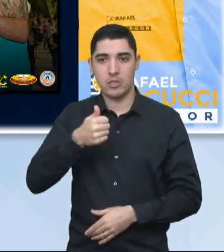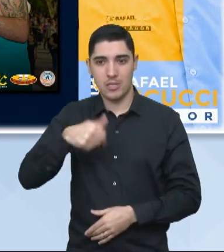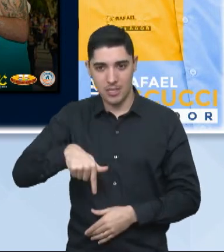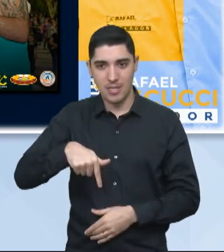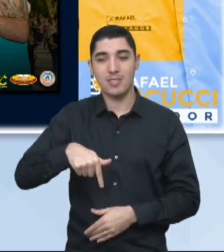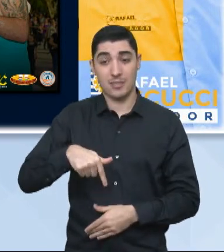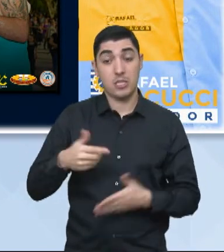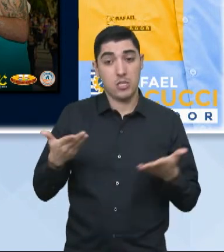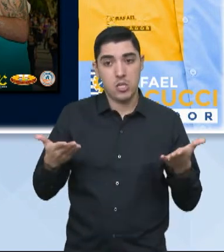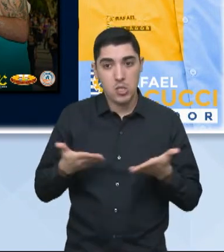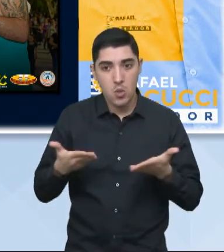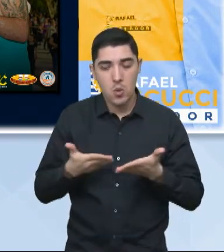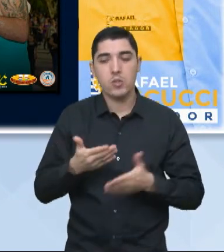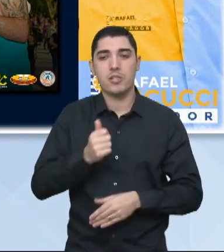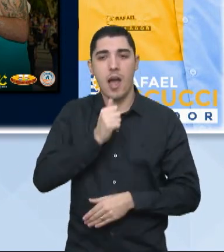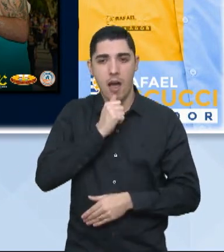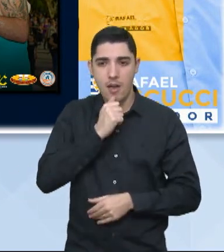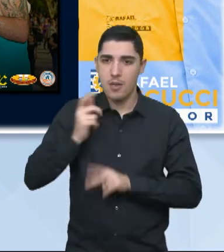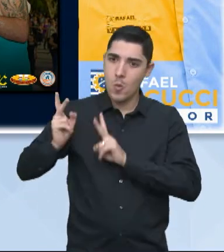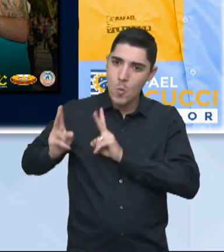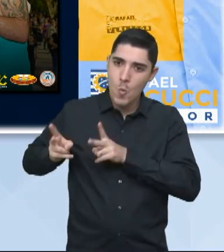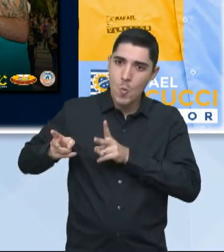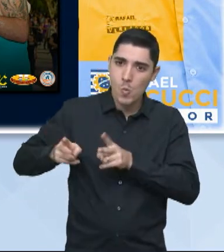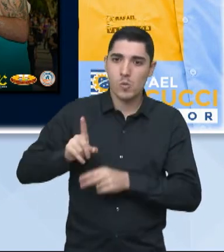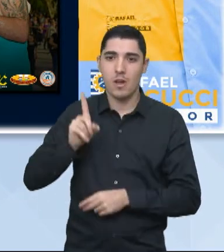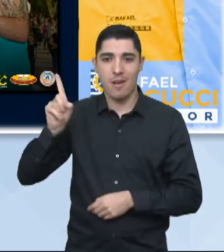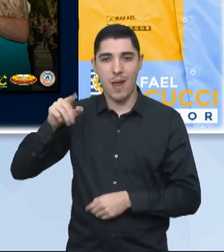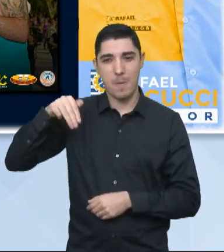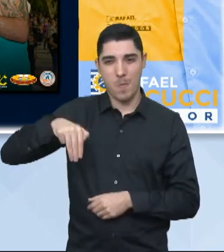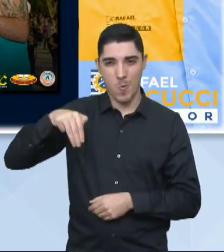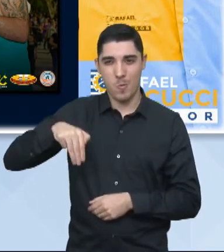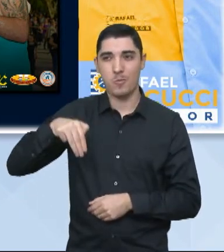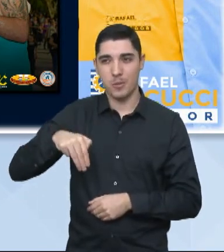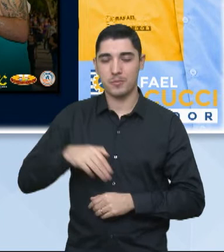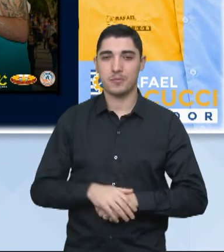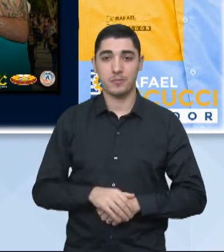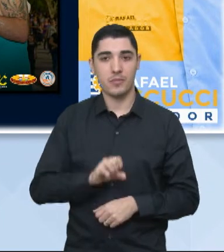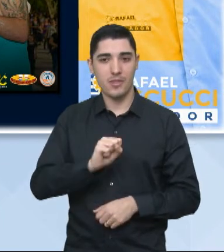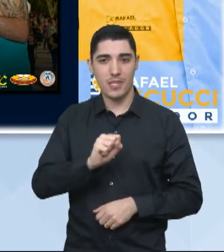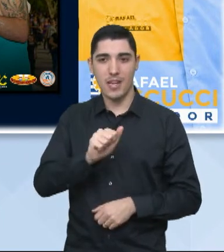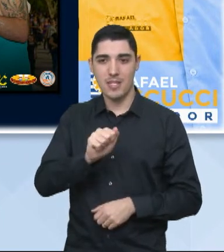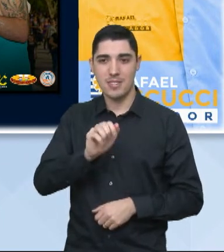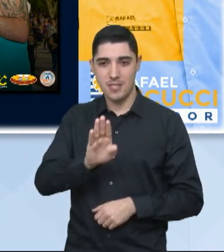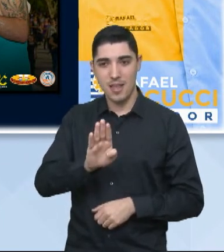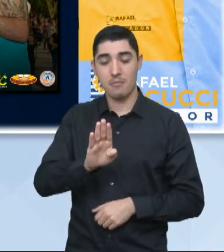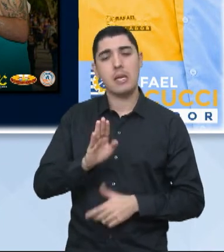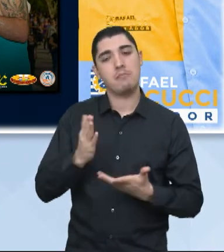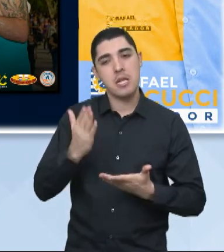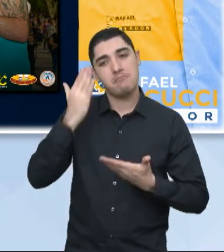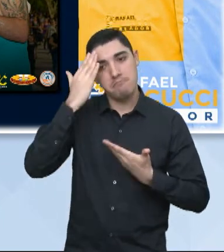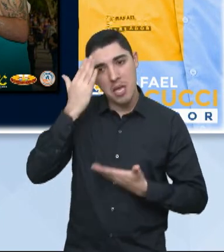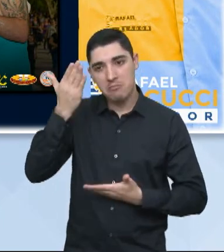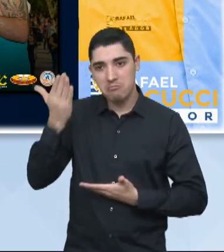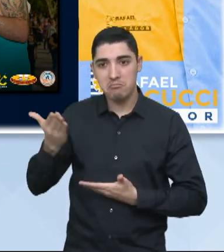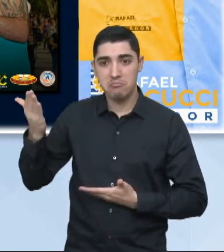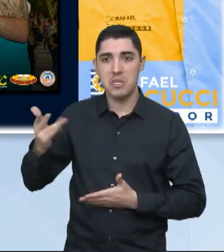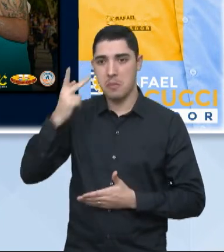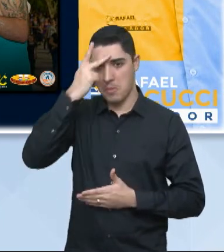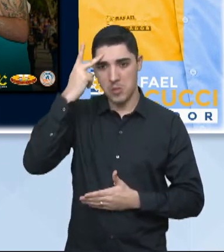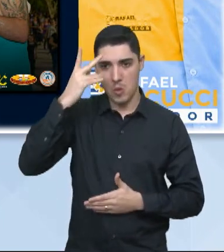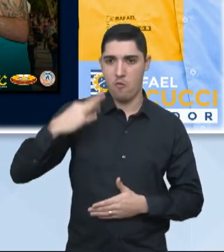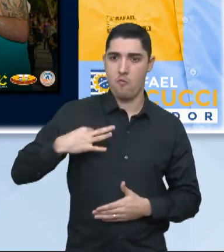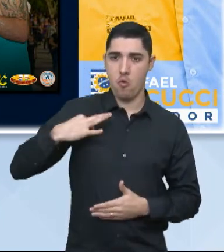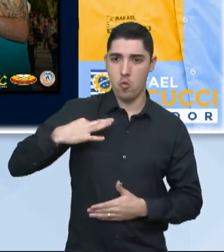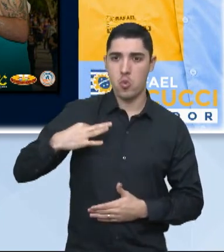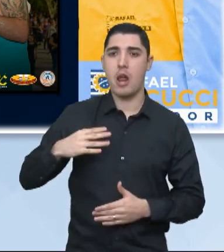hoje continua lá na SAB do Jardim Morumbi, com nosso apoio, mas graças ao trabalho desses voluntários que fazem a diferença na vida